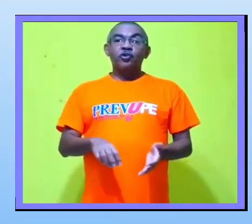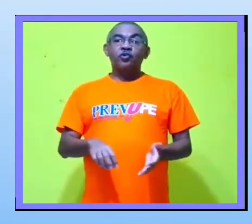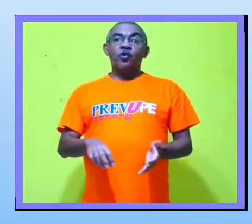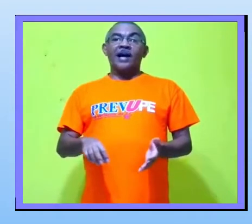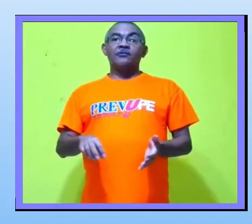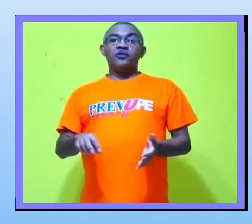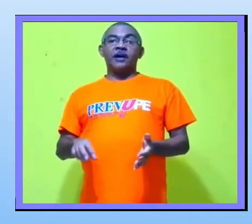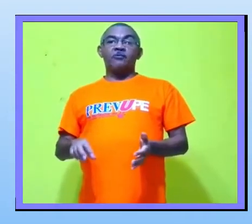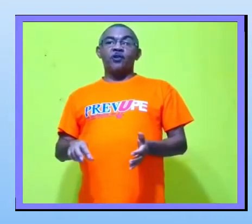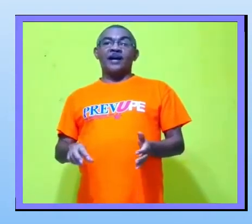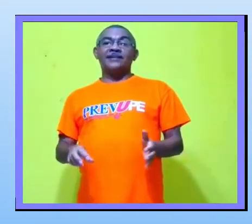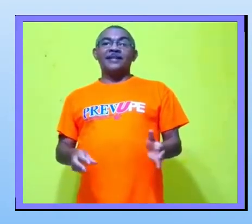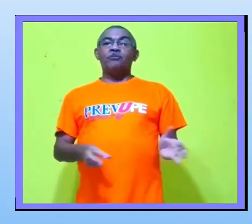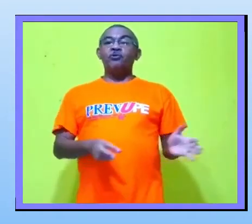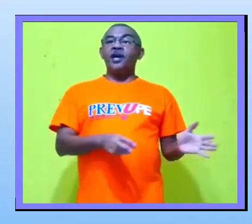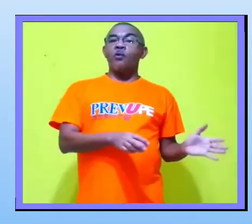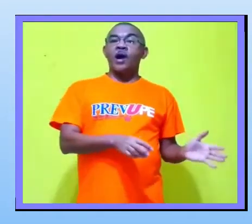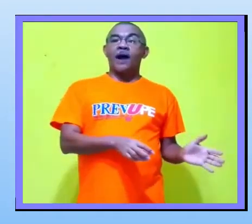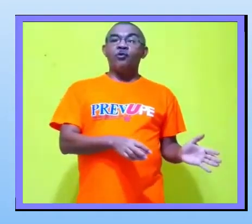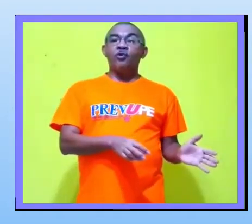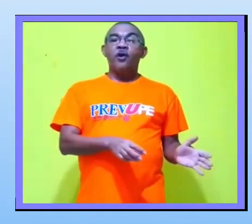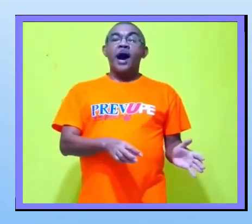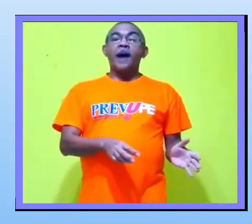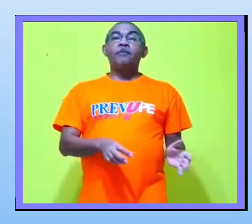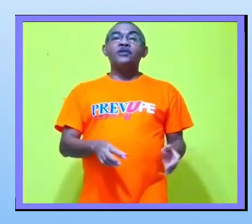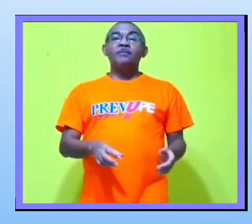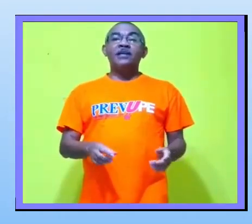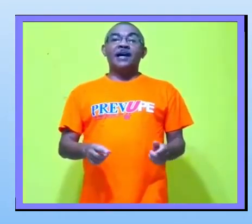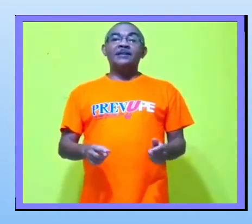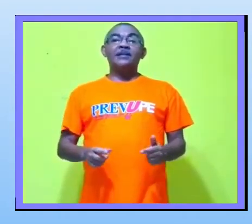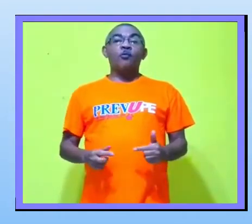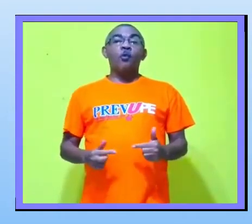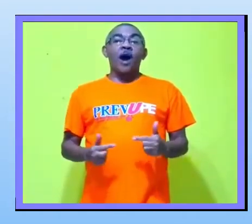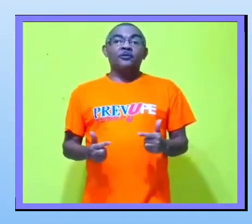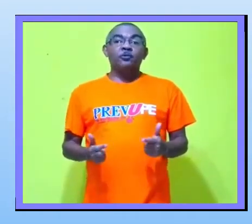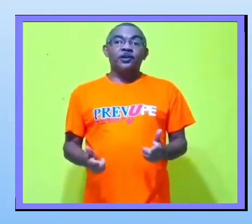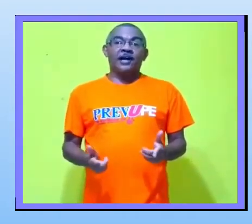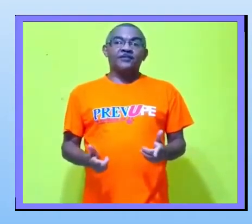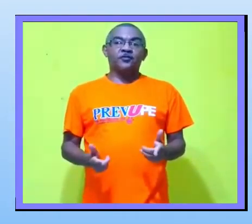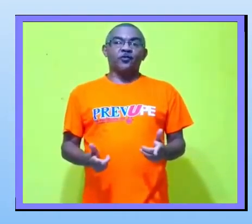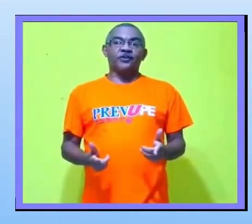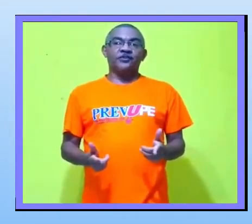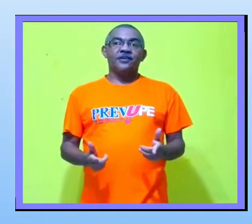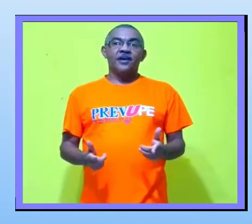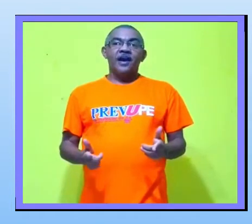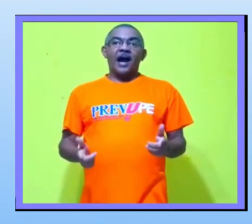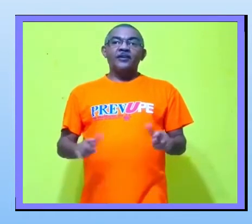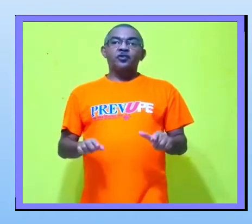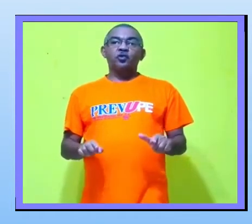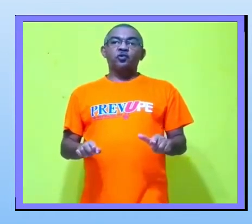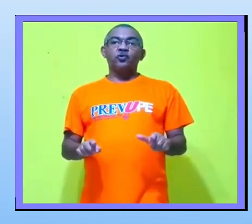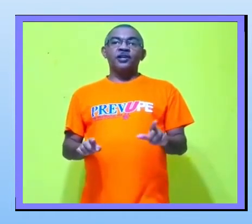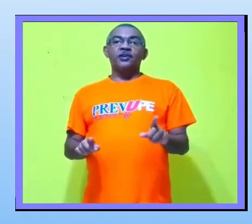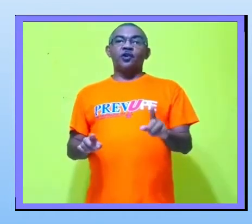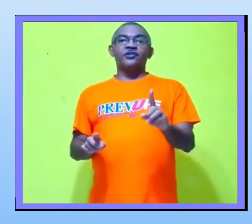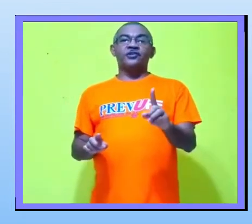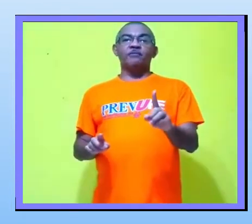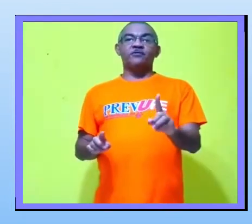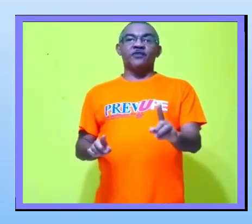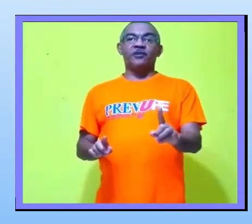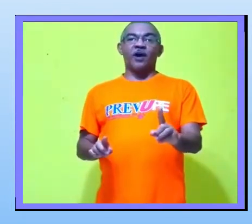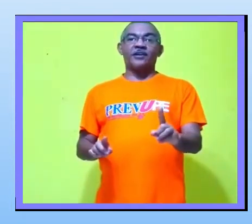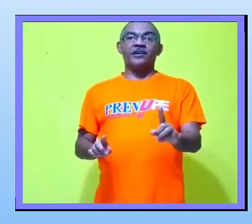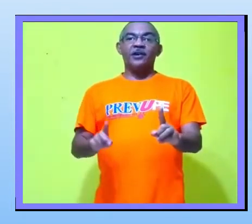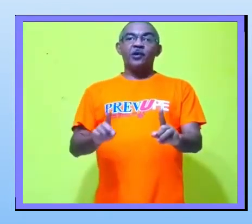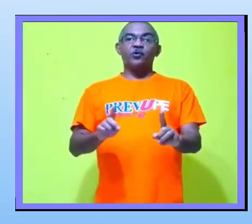esse postulado de Kekulé atribuía ao carbono a possibilidade de 4 ligações. A estrutura que nós